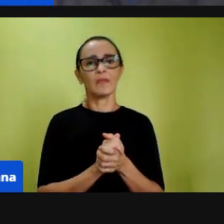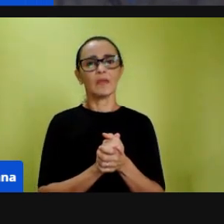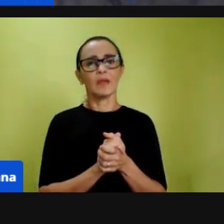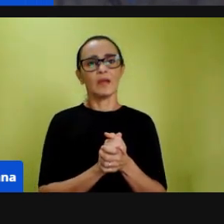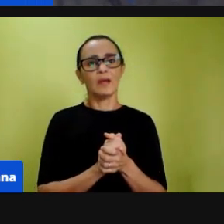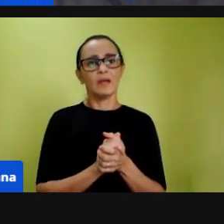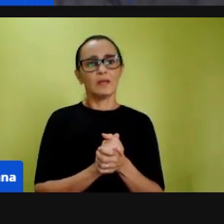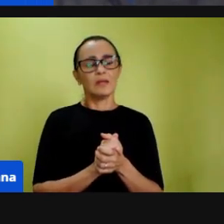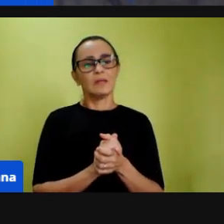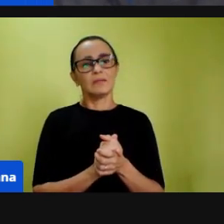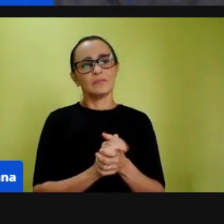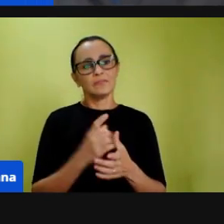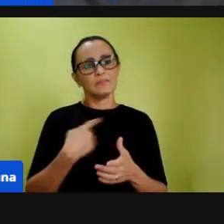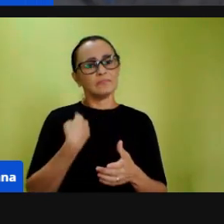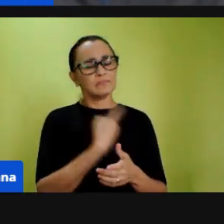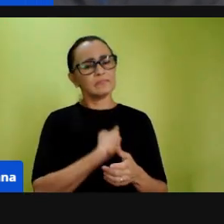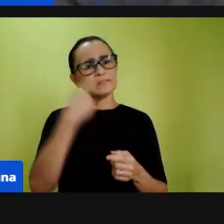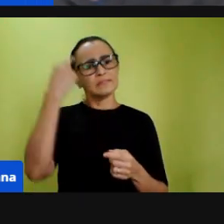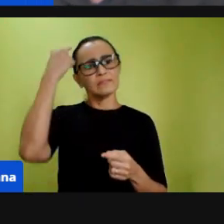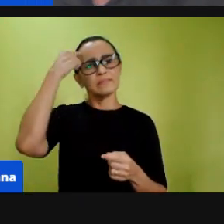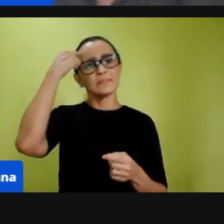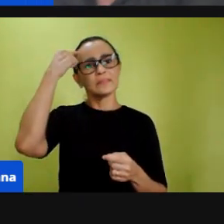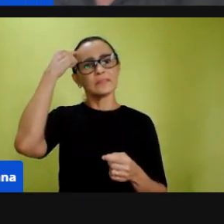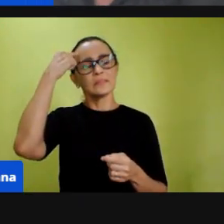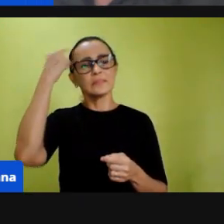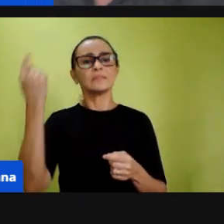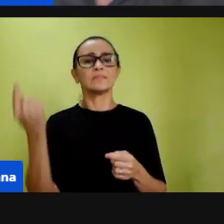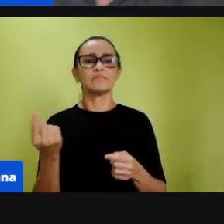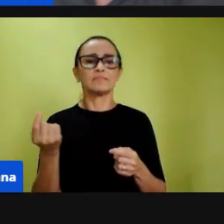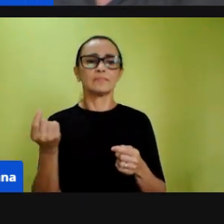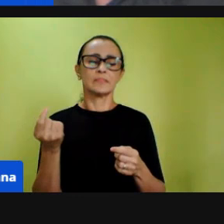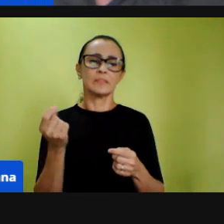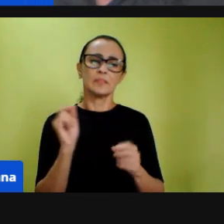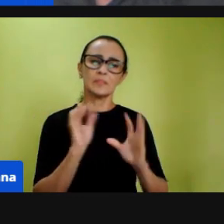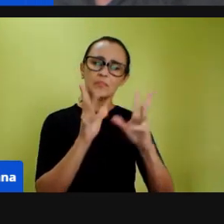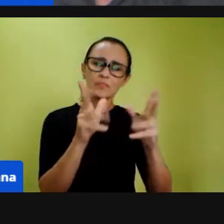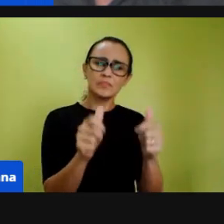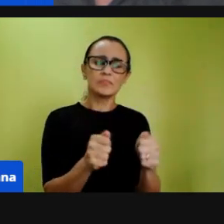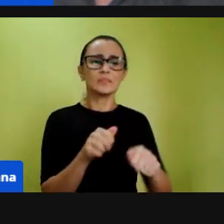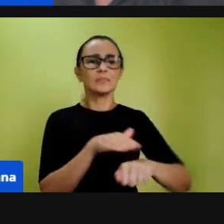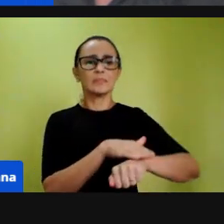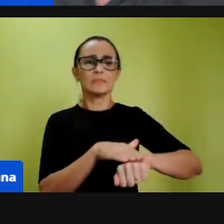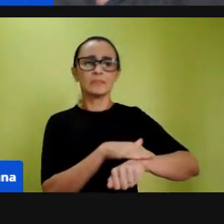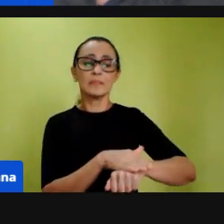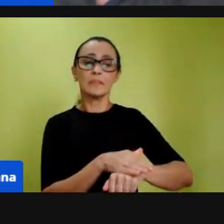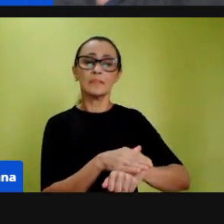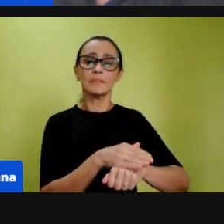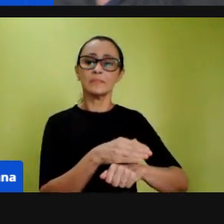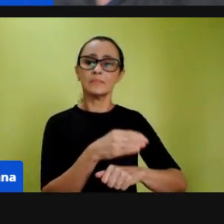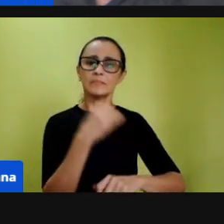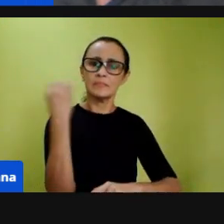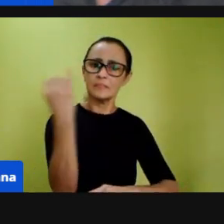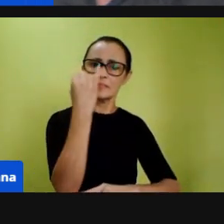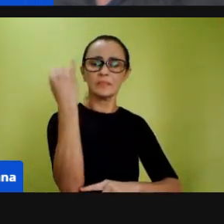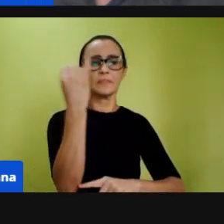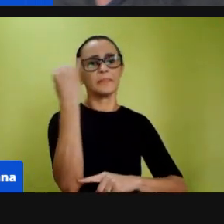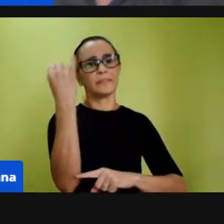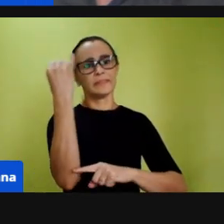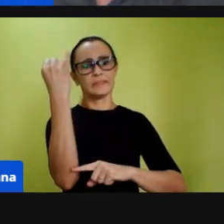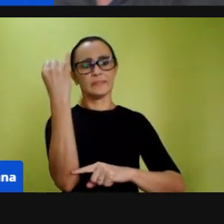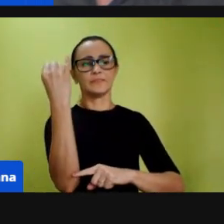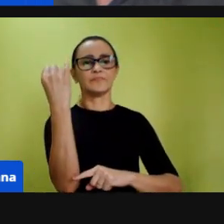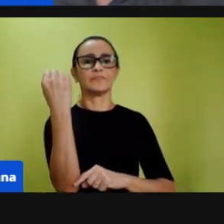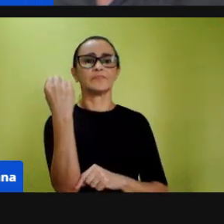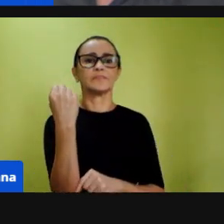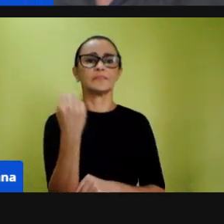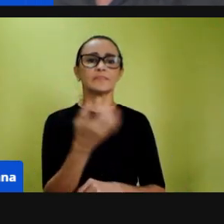acreditamos que as reflexões que serão desenvolvidas aqui hoje serão enriquecedoras para o público de uma forma mais ampla, né?